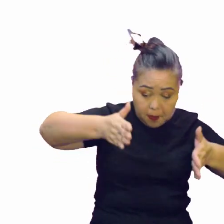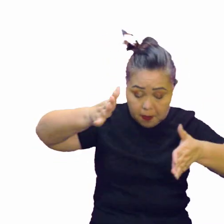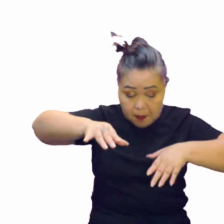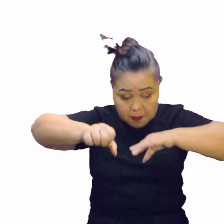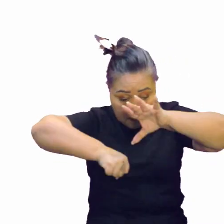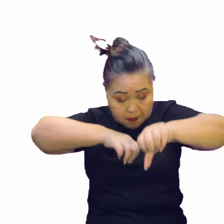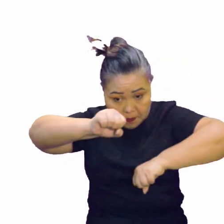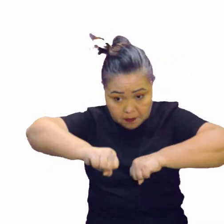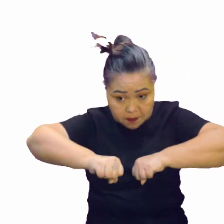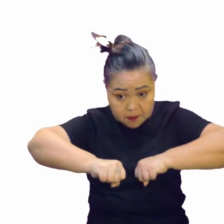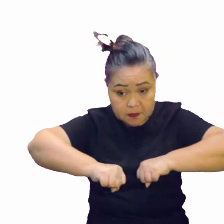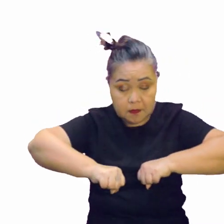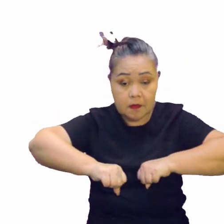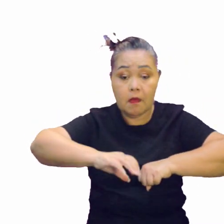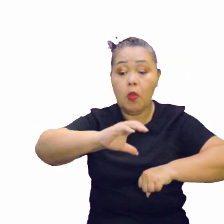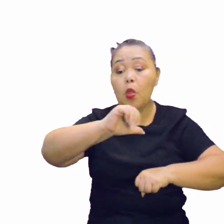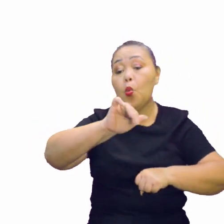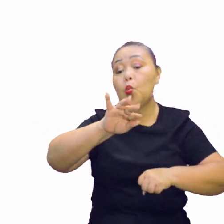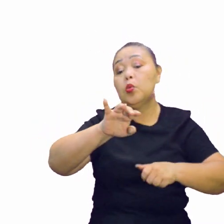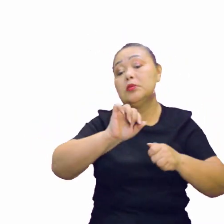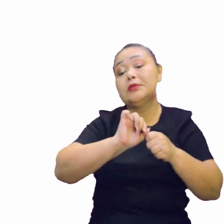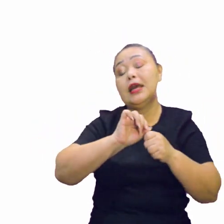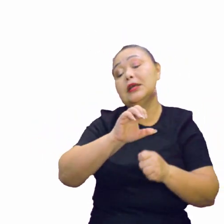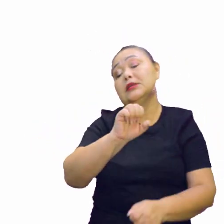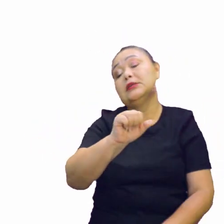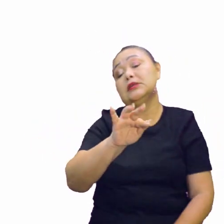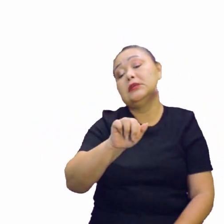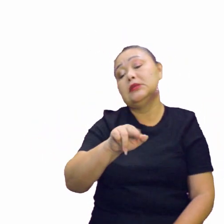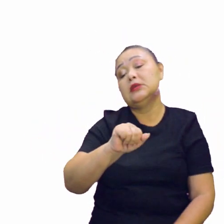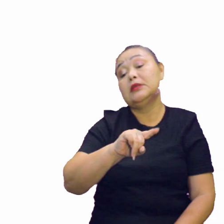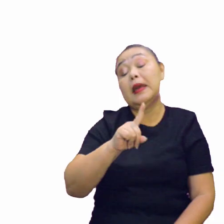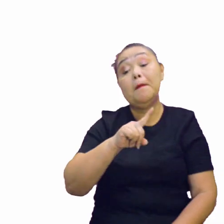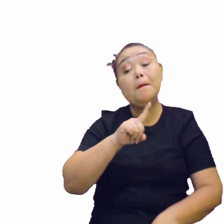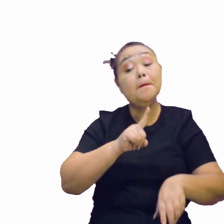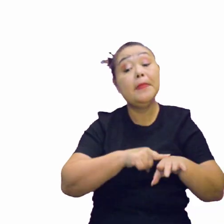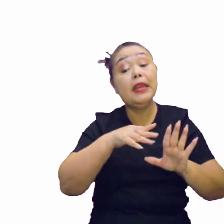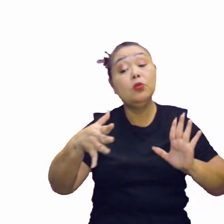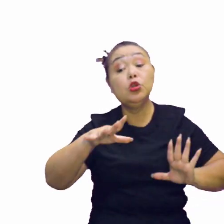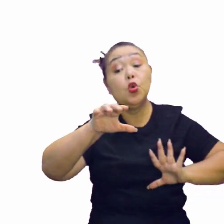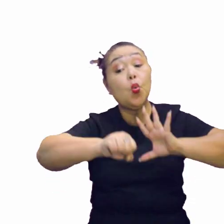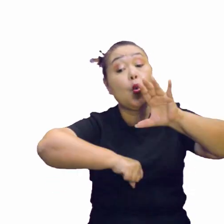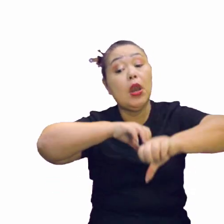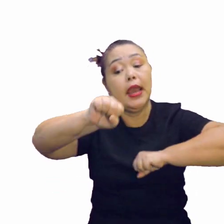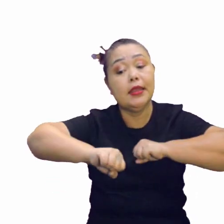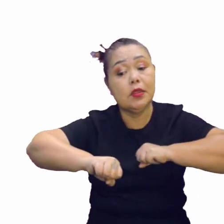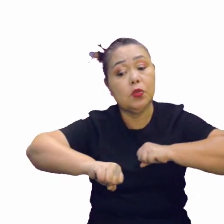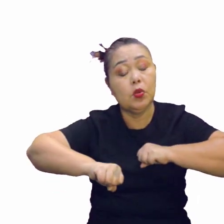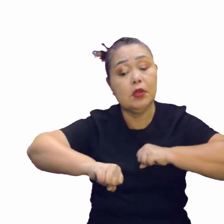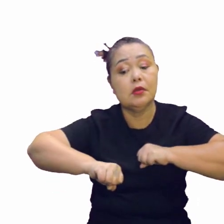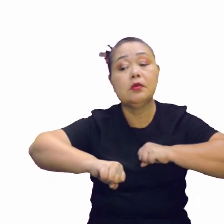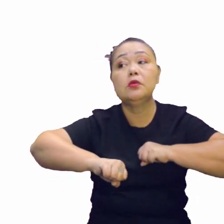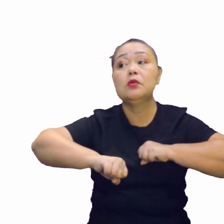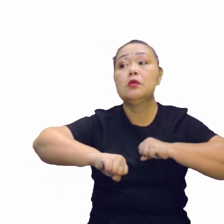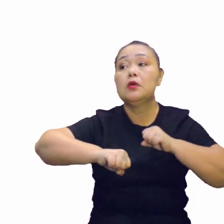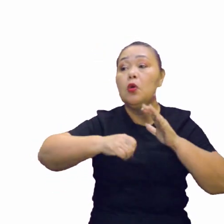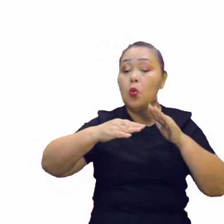as cultivares têm safra, período de colheita. Período de colheita curto e longo.